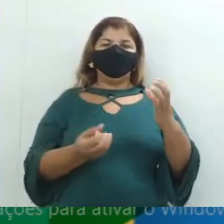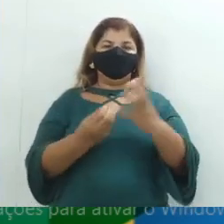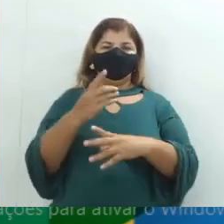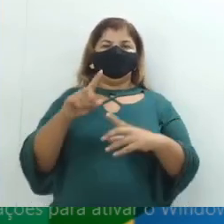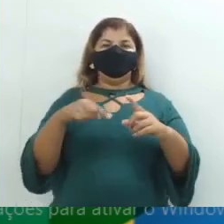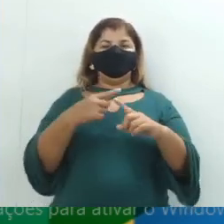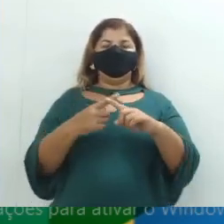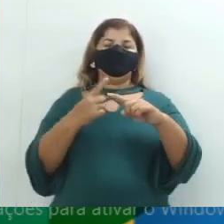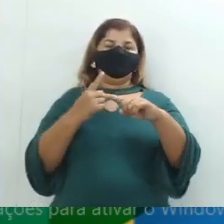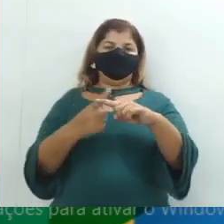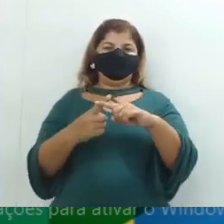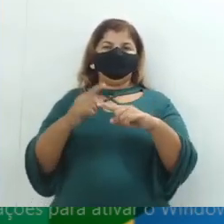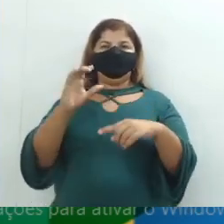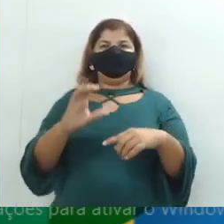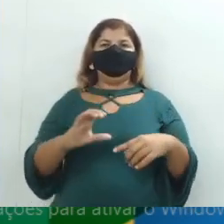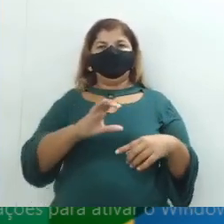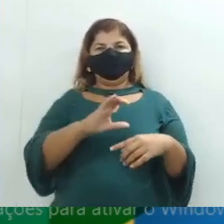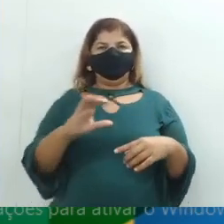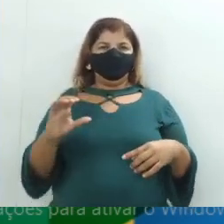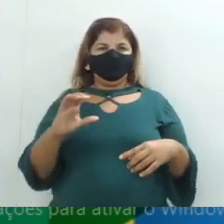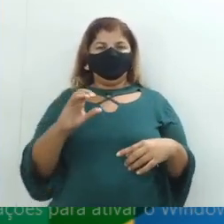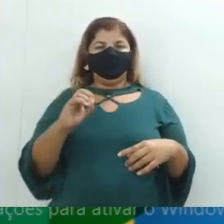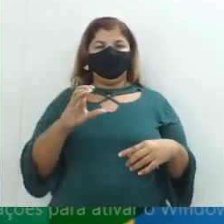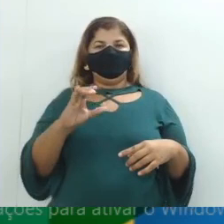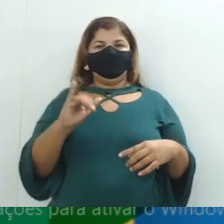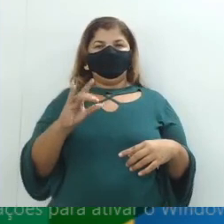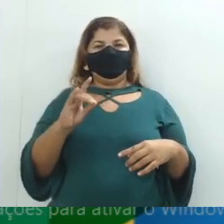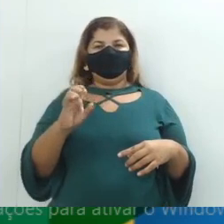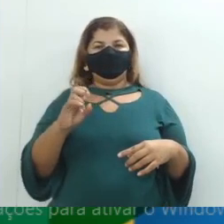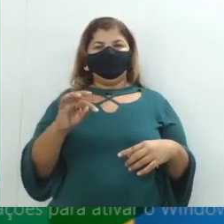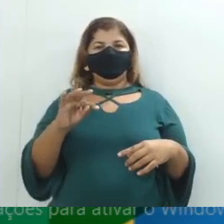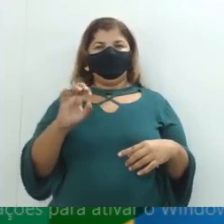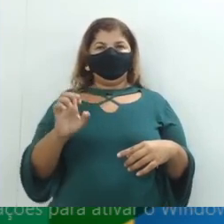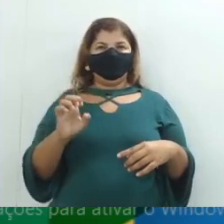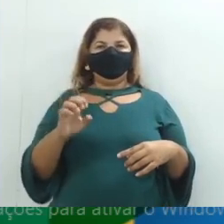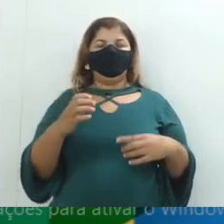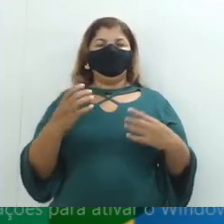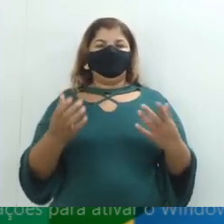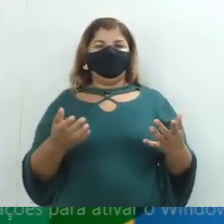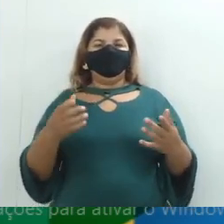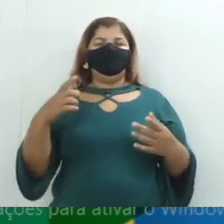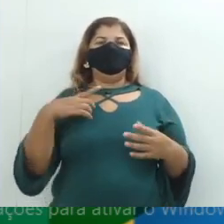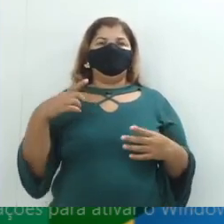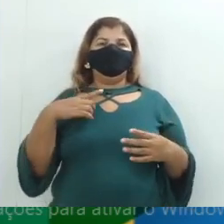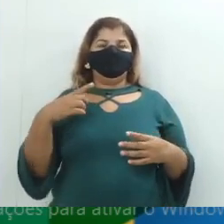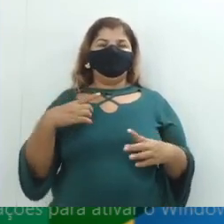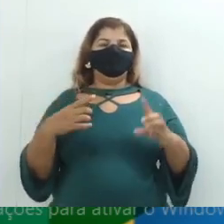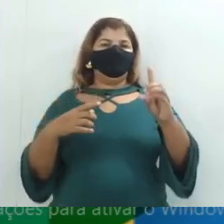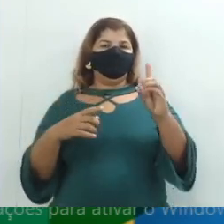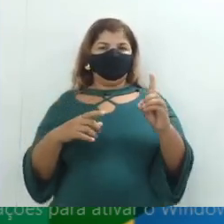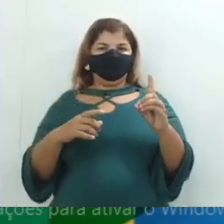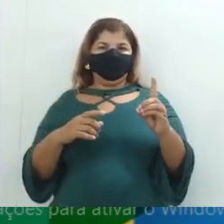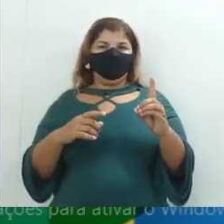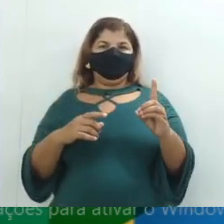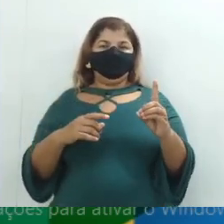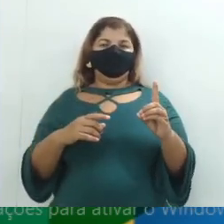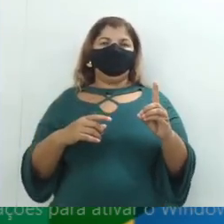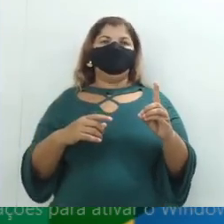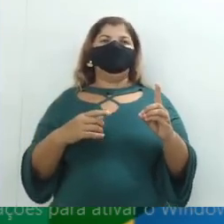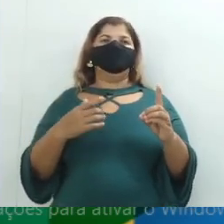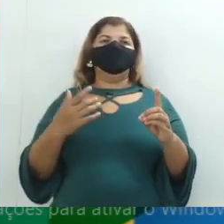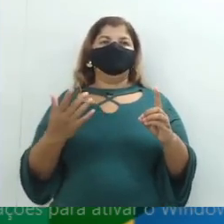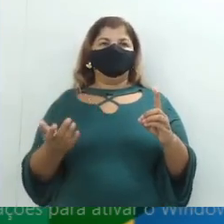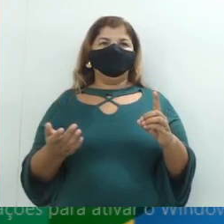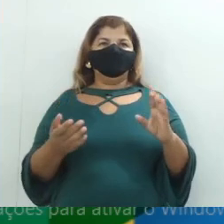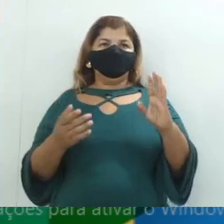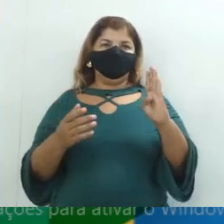no Ocidente, né? O meu adentro nessa questão, né? Tá na letra D, para a gente não confundir, né? A subordinação